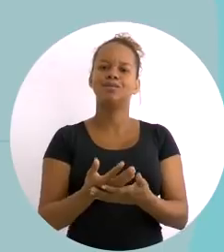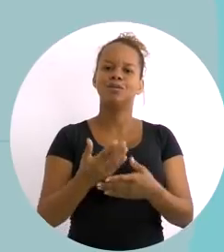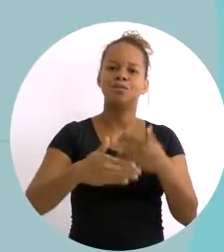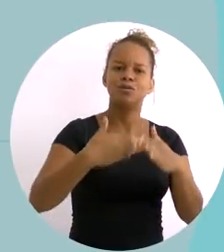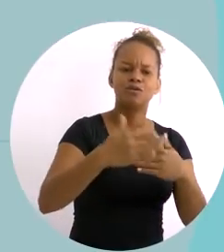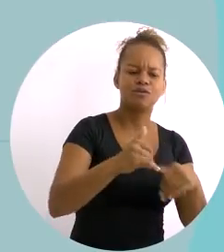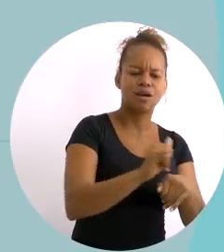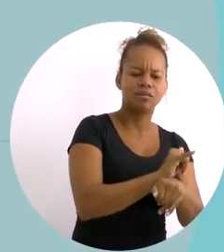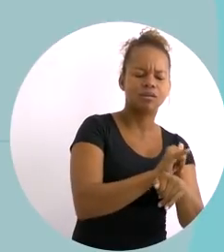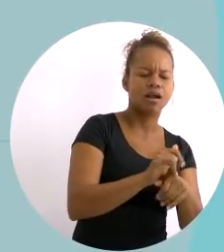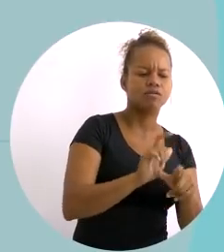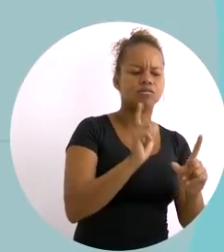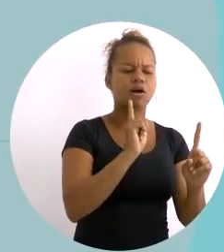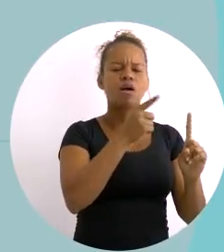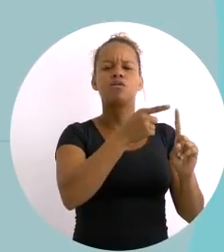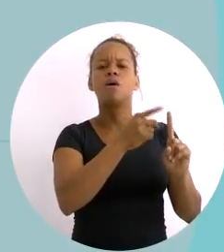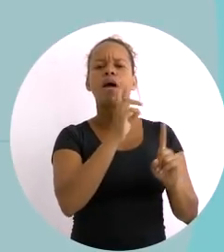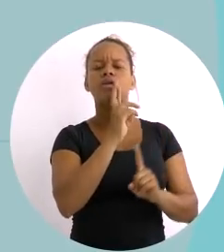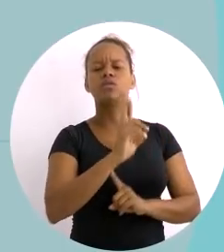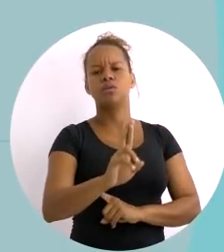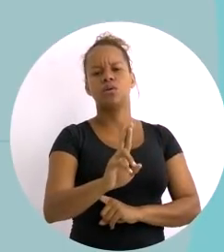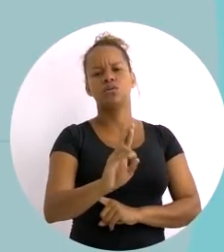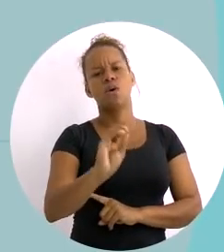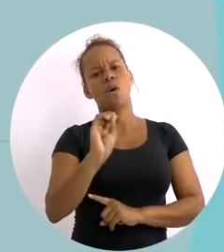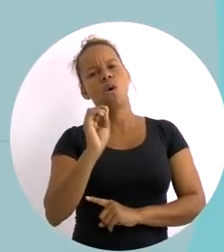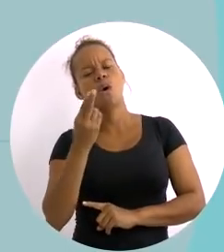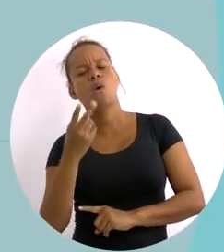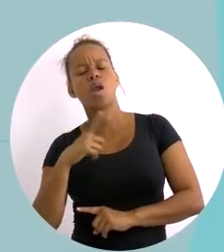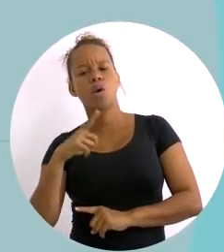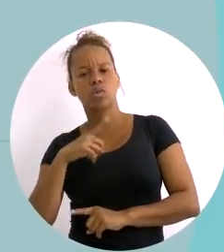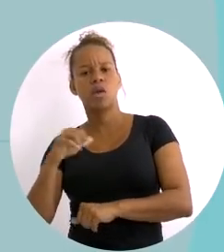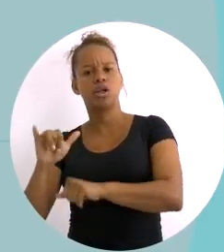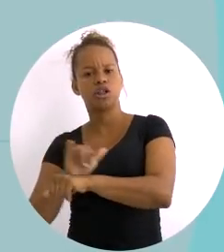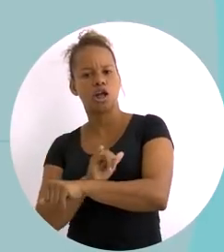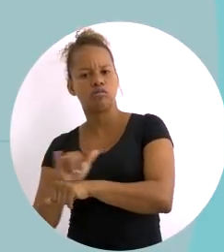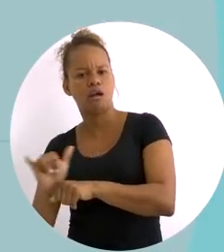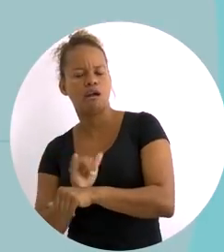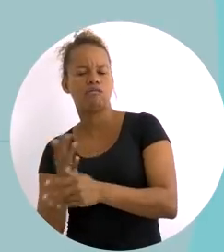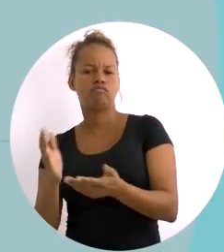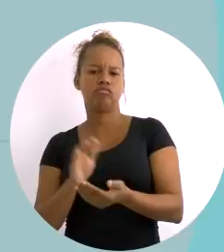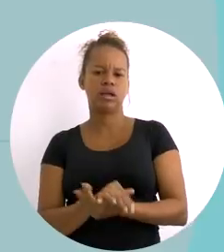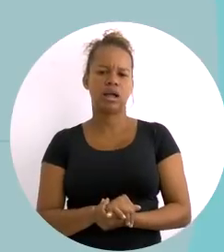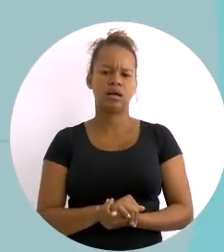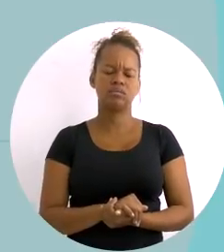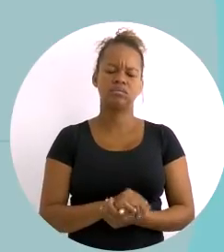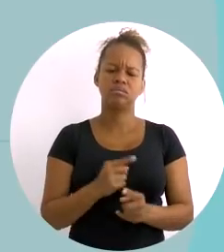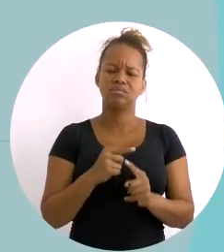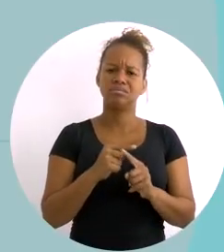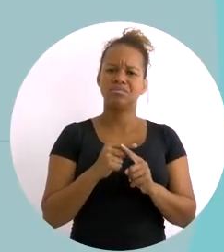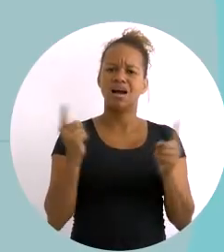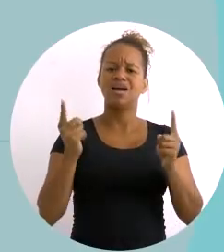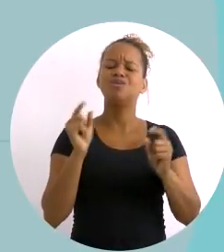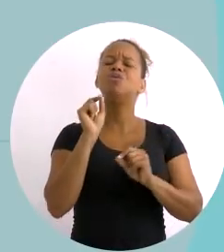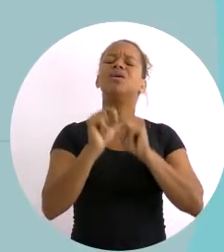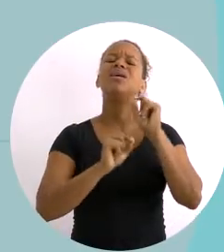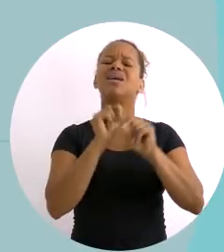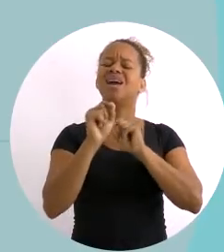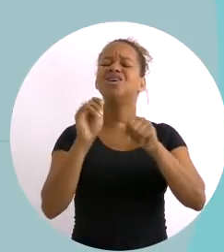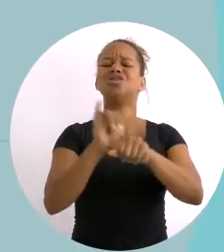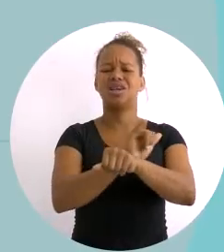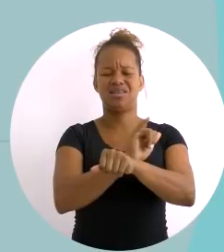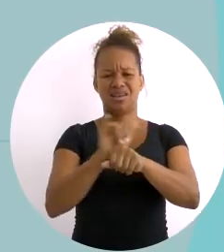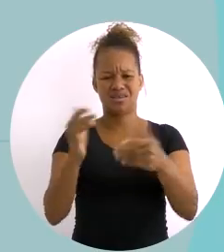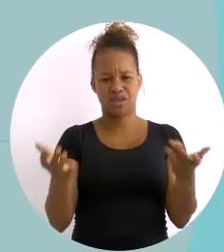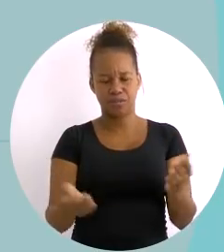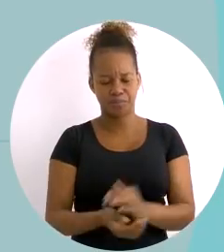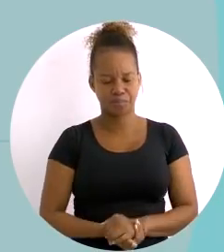estratégia para tal resultado. Ou eu tenho uma estratégia para alcançar isso, mas o que é mesmo uma